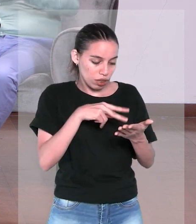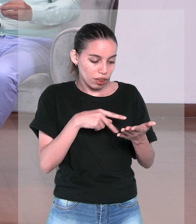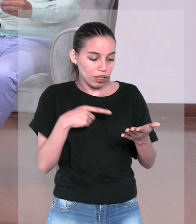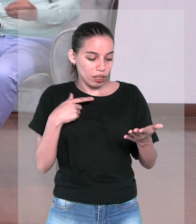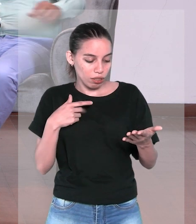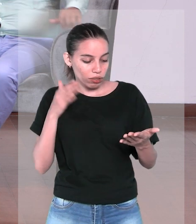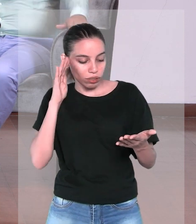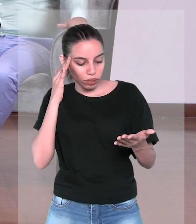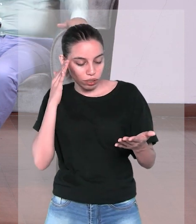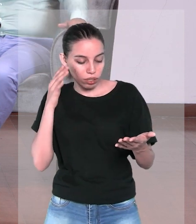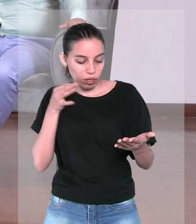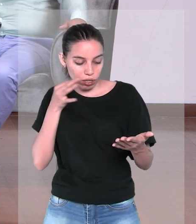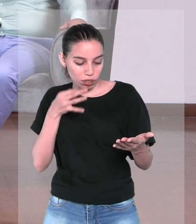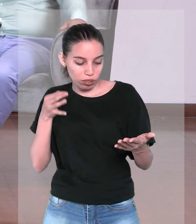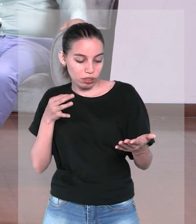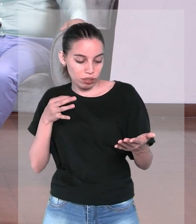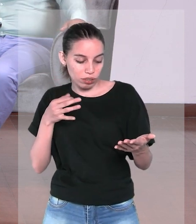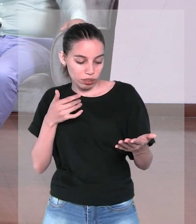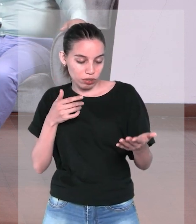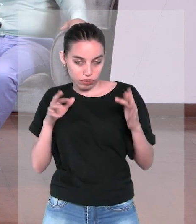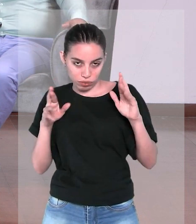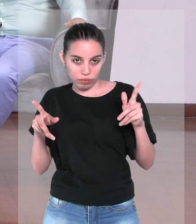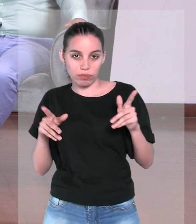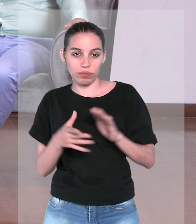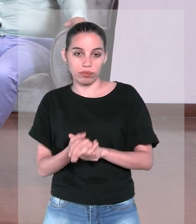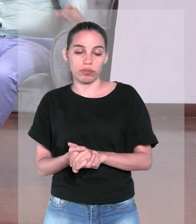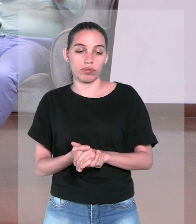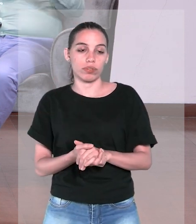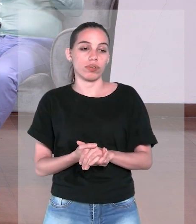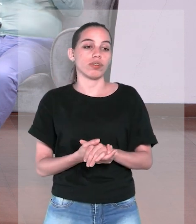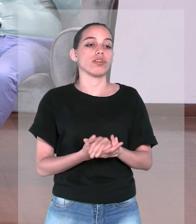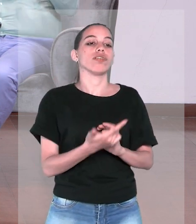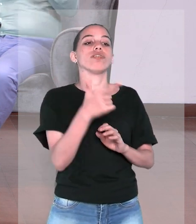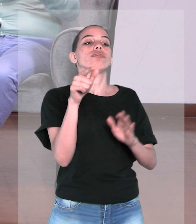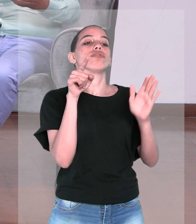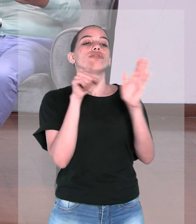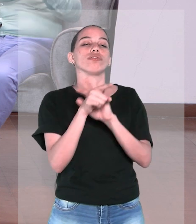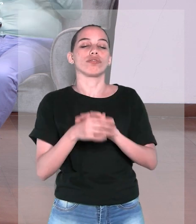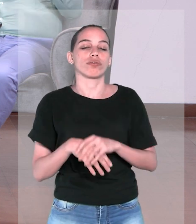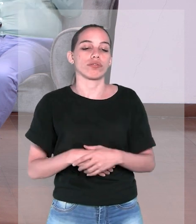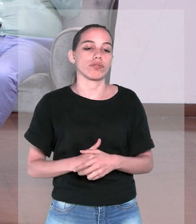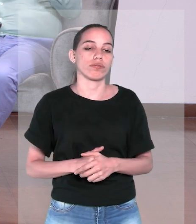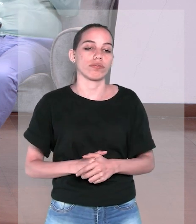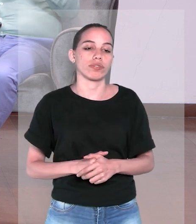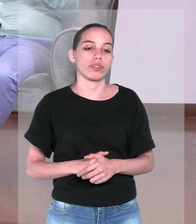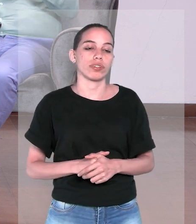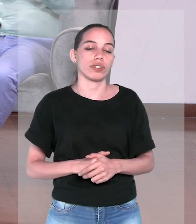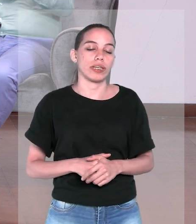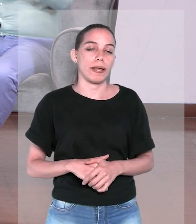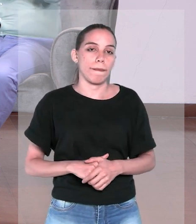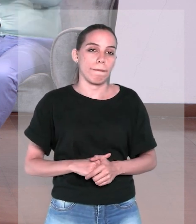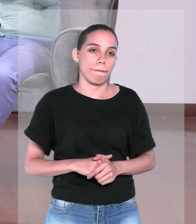de trabalho é intensa. Intensa. Eu tenho que ler muito para poder